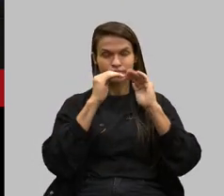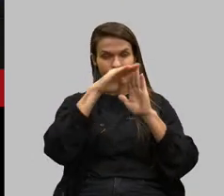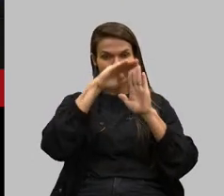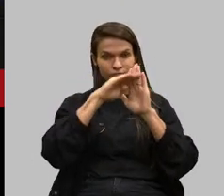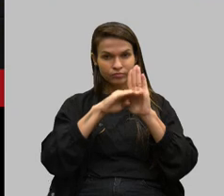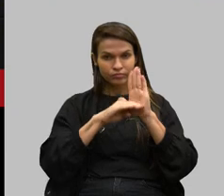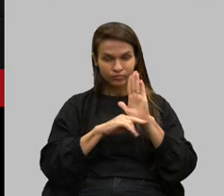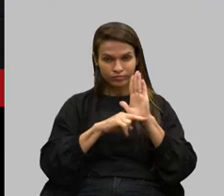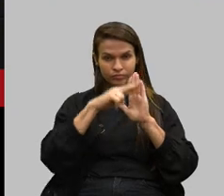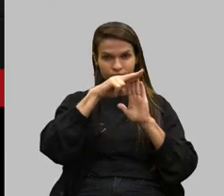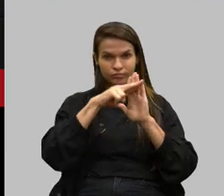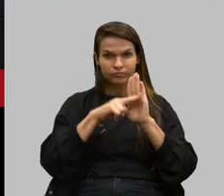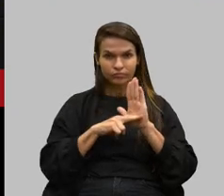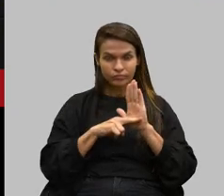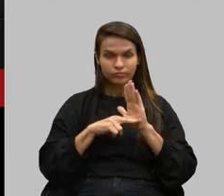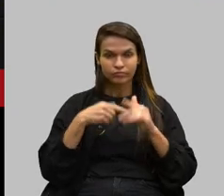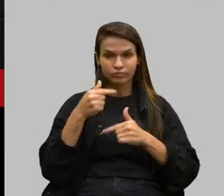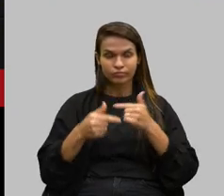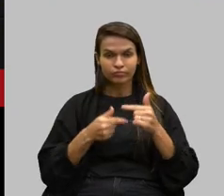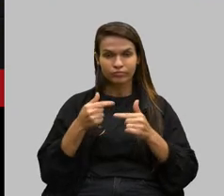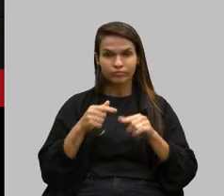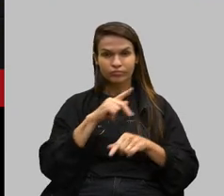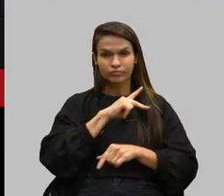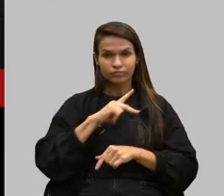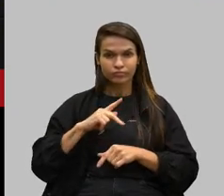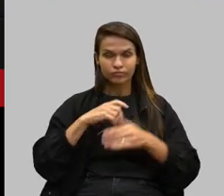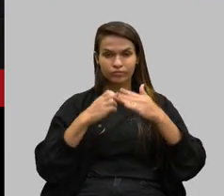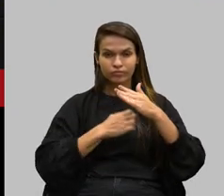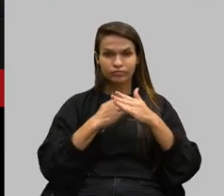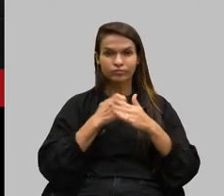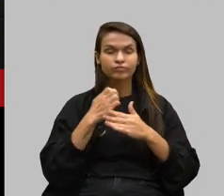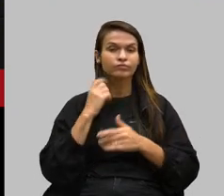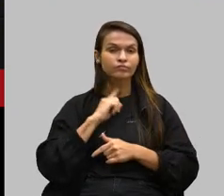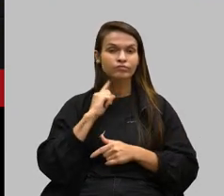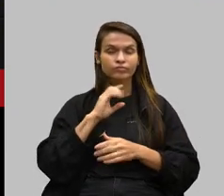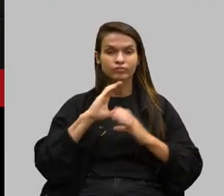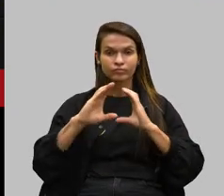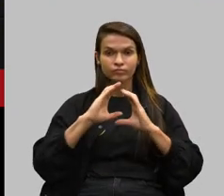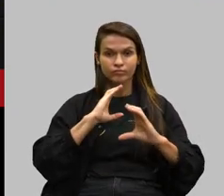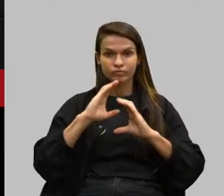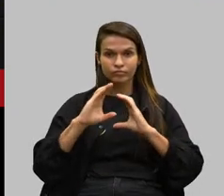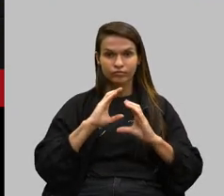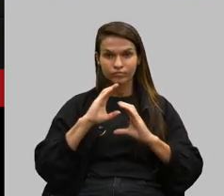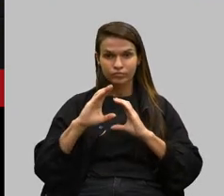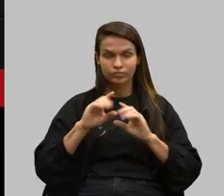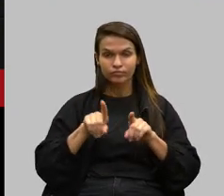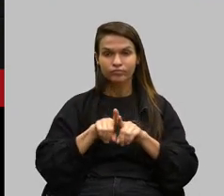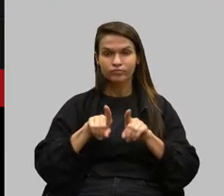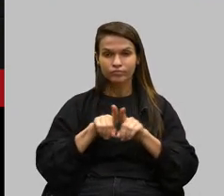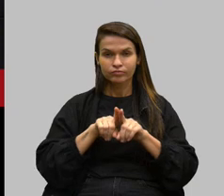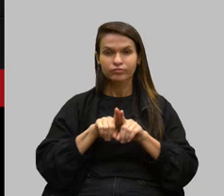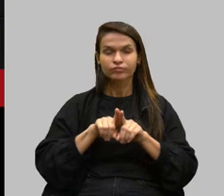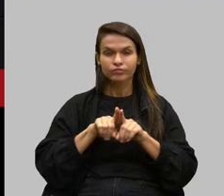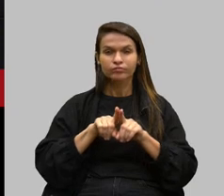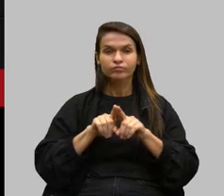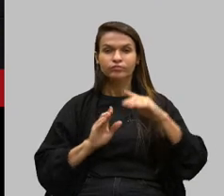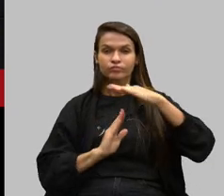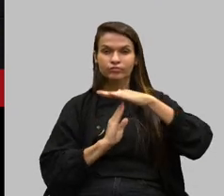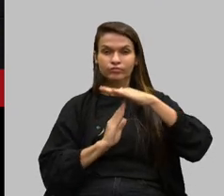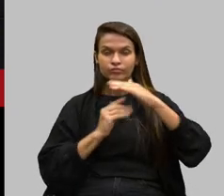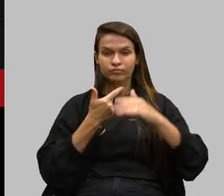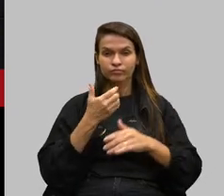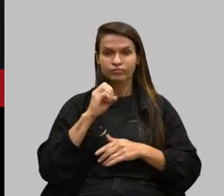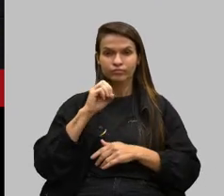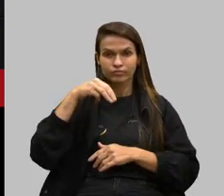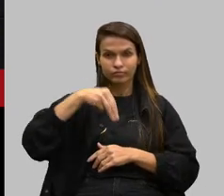procedimentos cada secretário presidente da empresa Mineira de comunicação disporá de até 20 minutos prorrog por